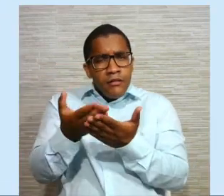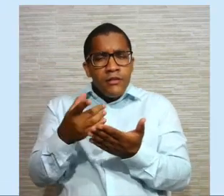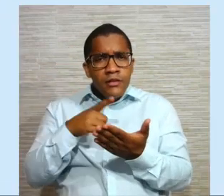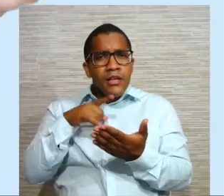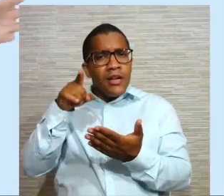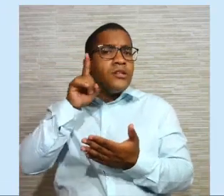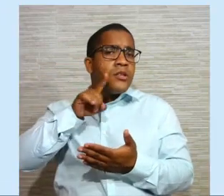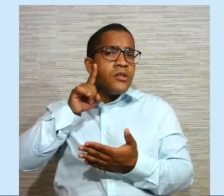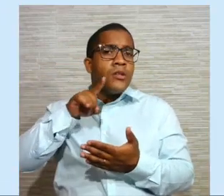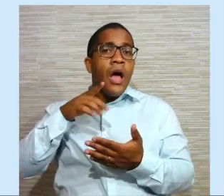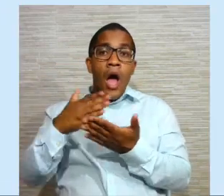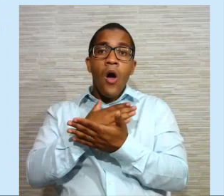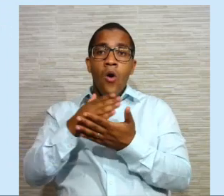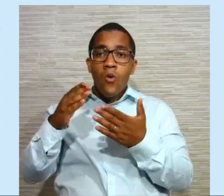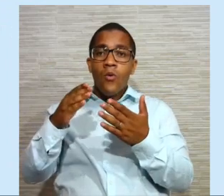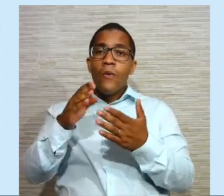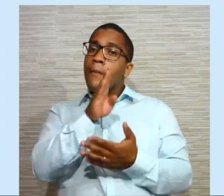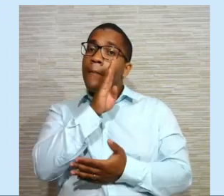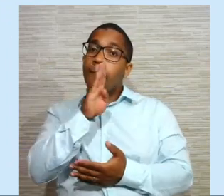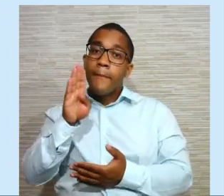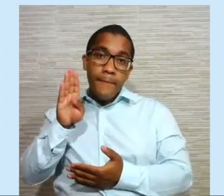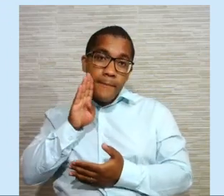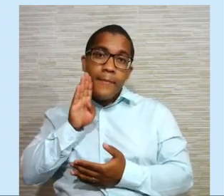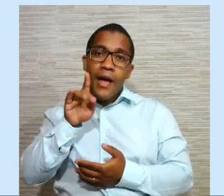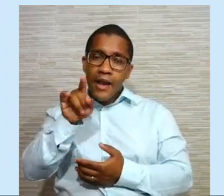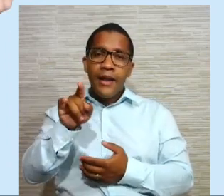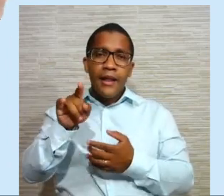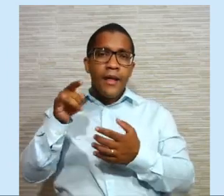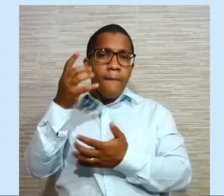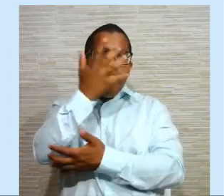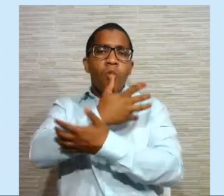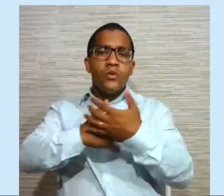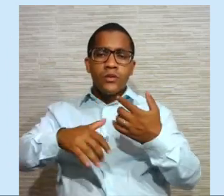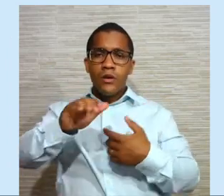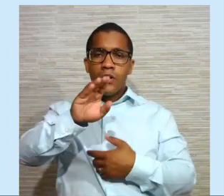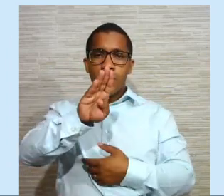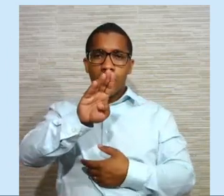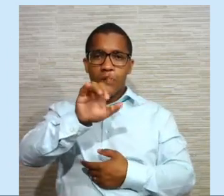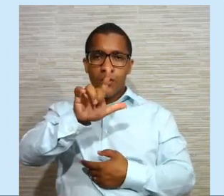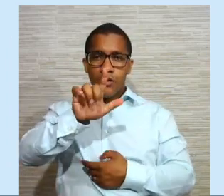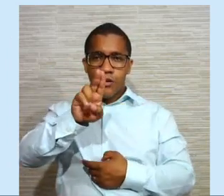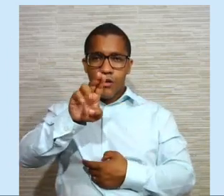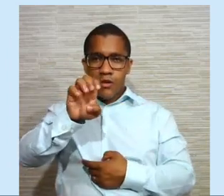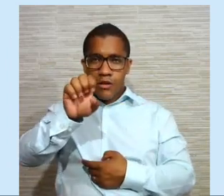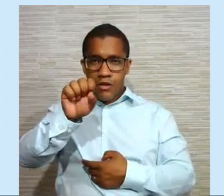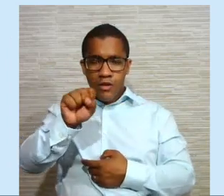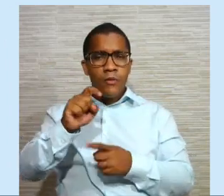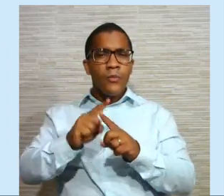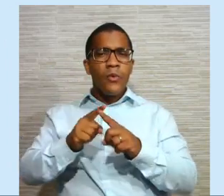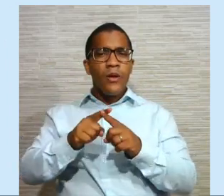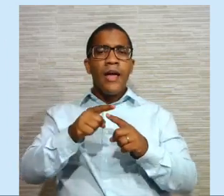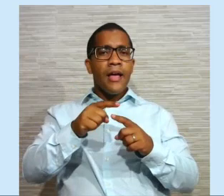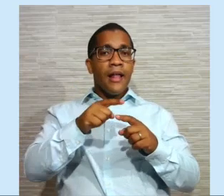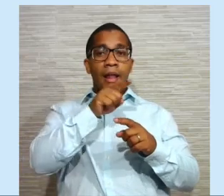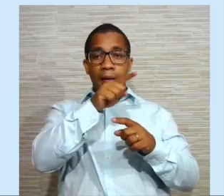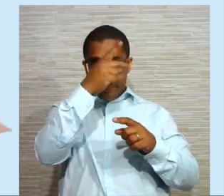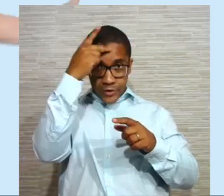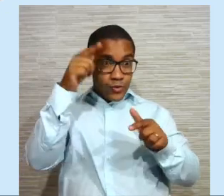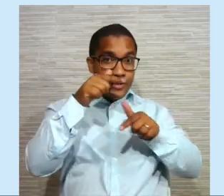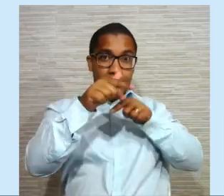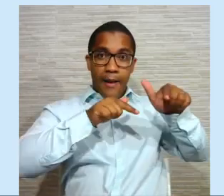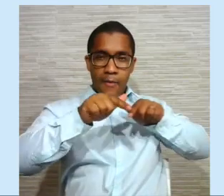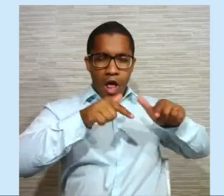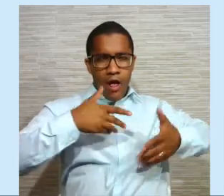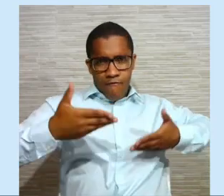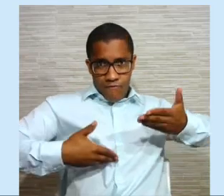Unidos alguns bares de blues, né? Então, assim, que era do costume, né? Os operários, né, saíam das fábricas, trabalho,